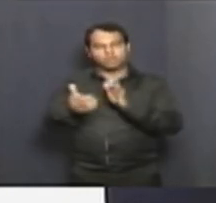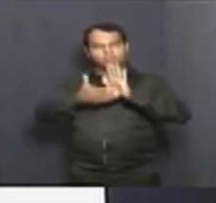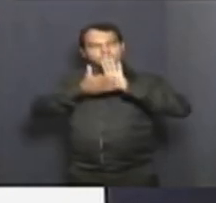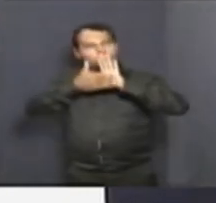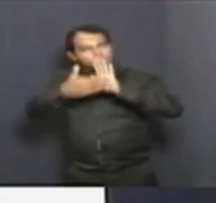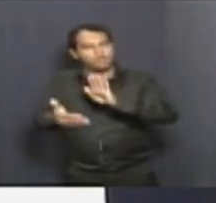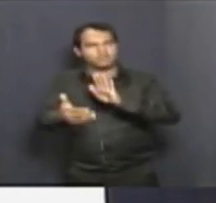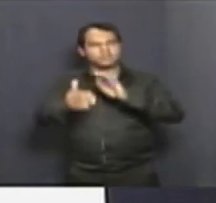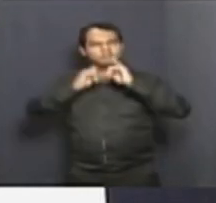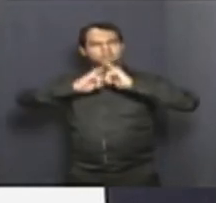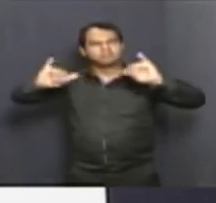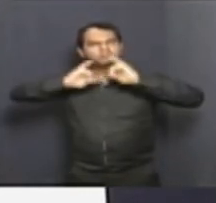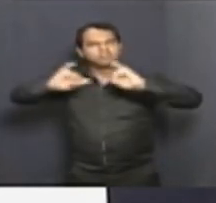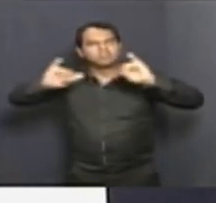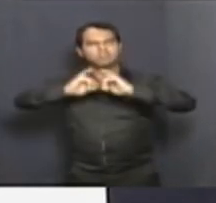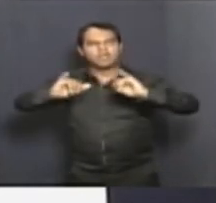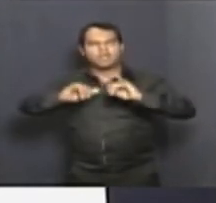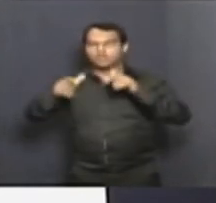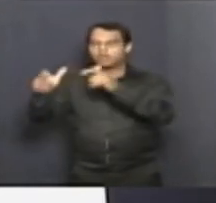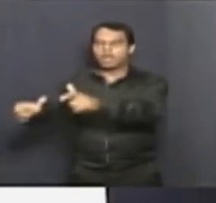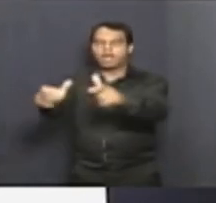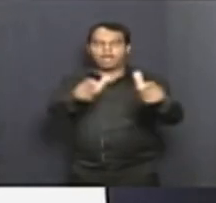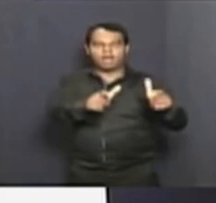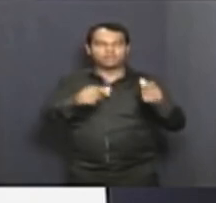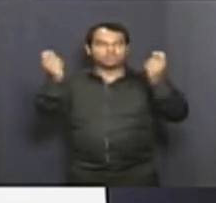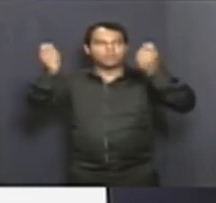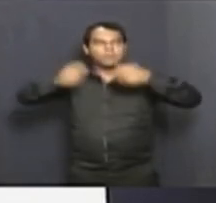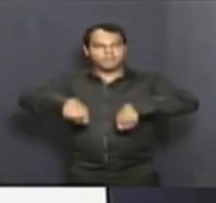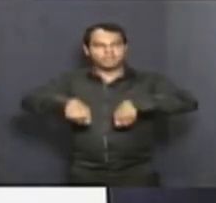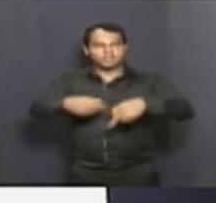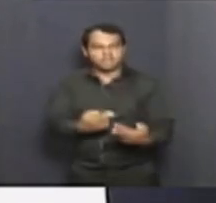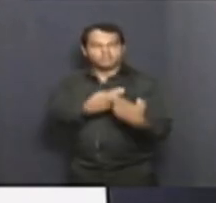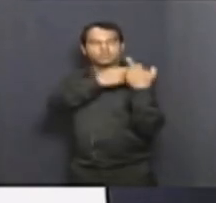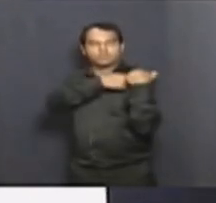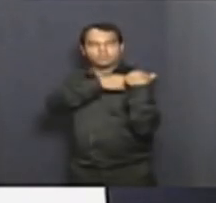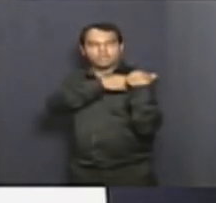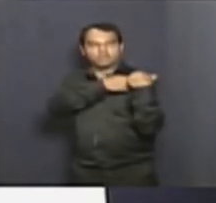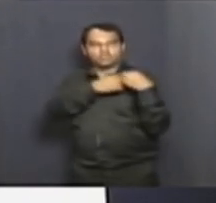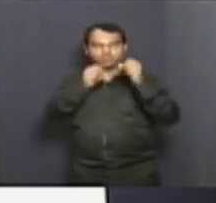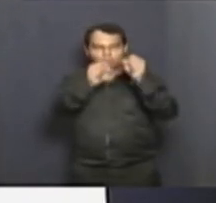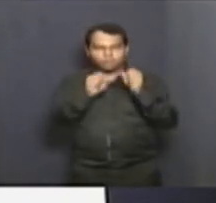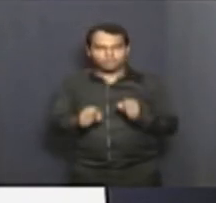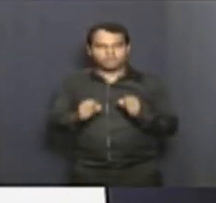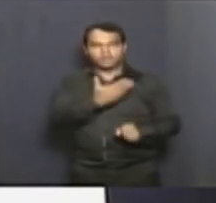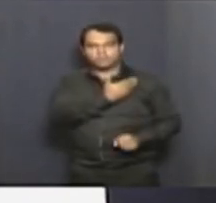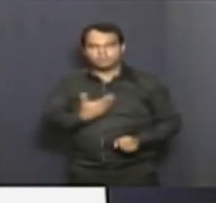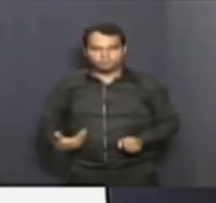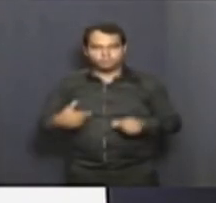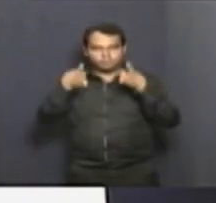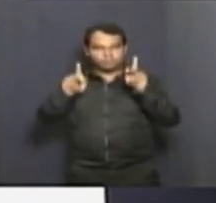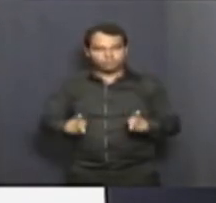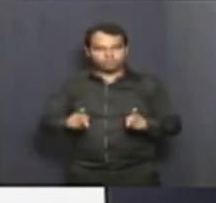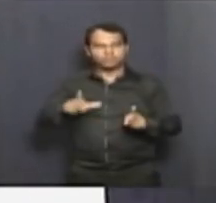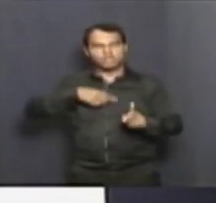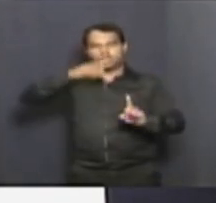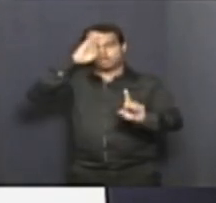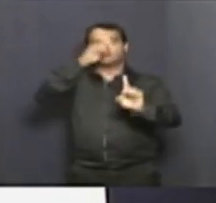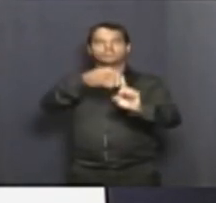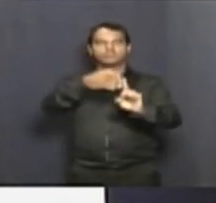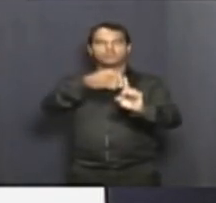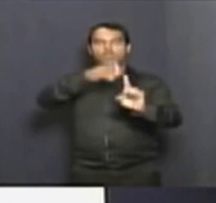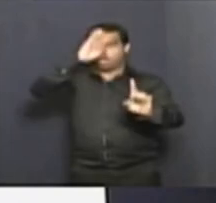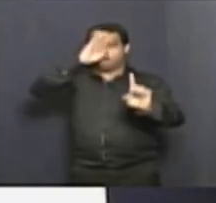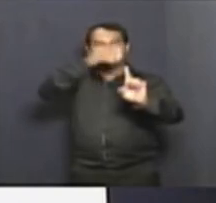em todas as áreas de competência do poder público ela tem uma finalidade a finalidade realmente